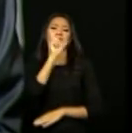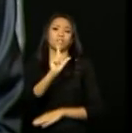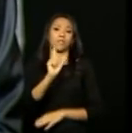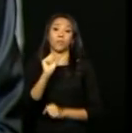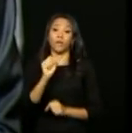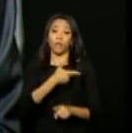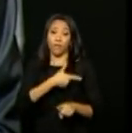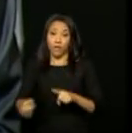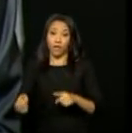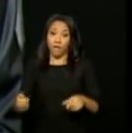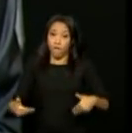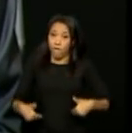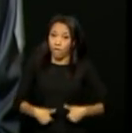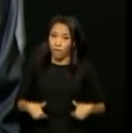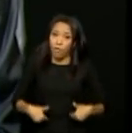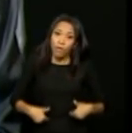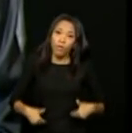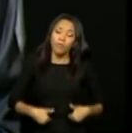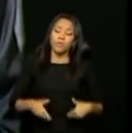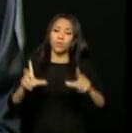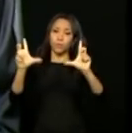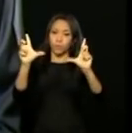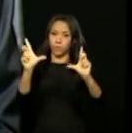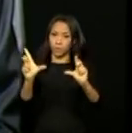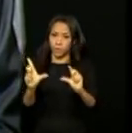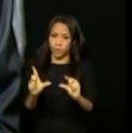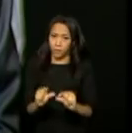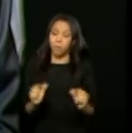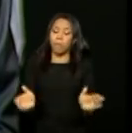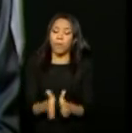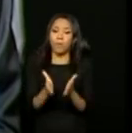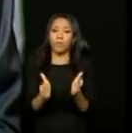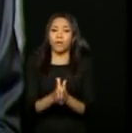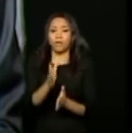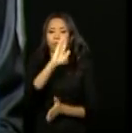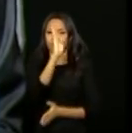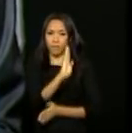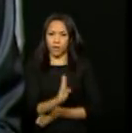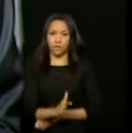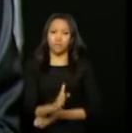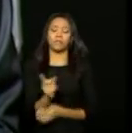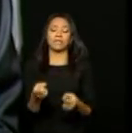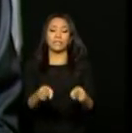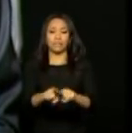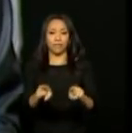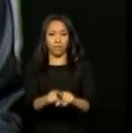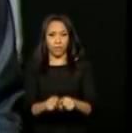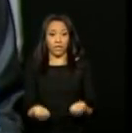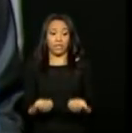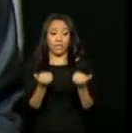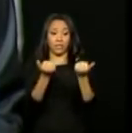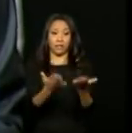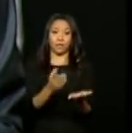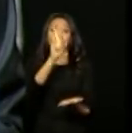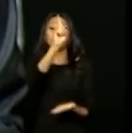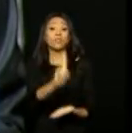fome, reduzimos drasticamente a extrema pobreza e reconquistamos o direito de